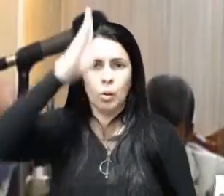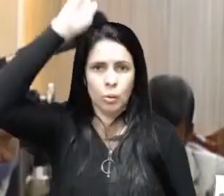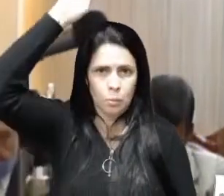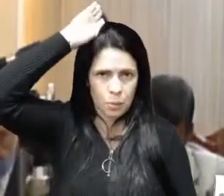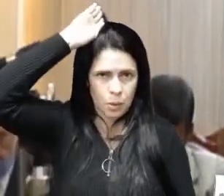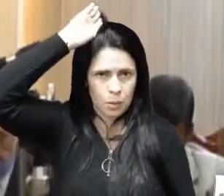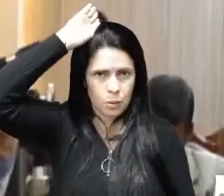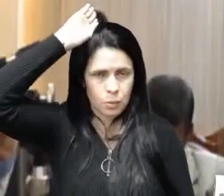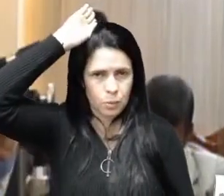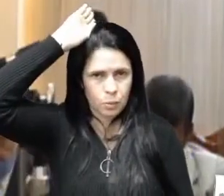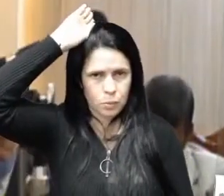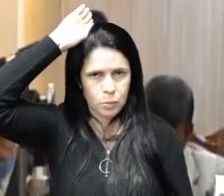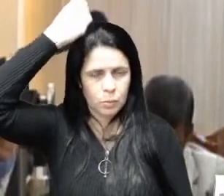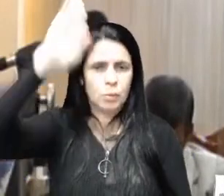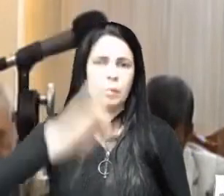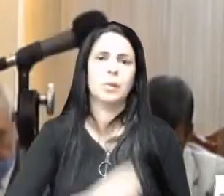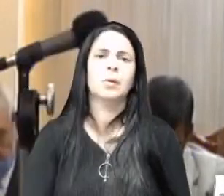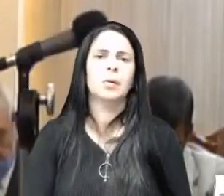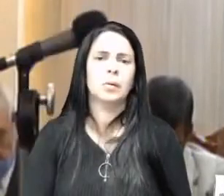11.